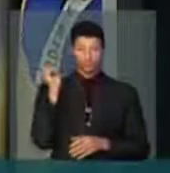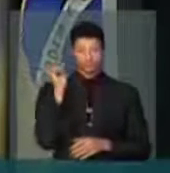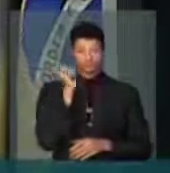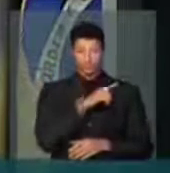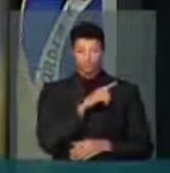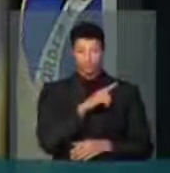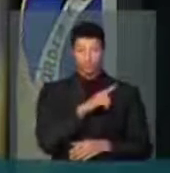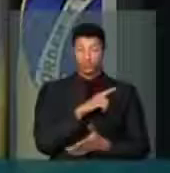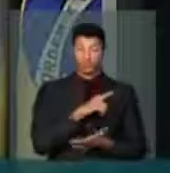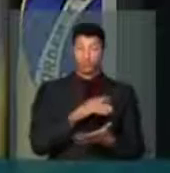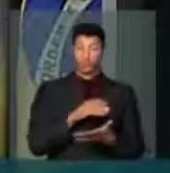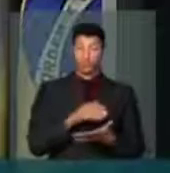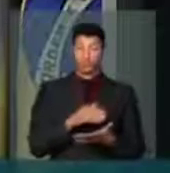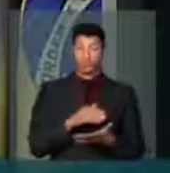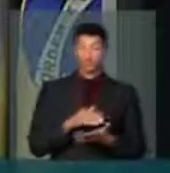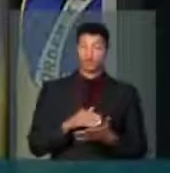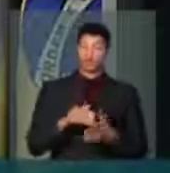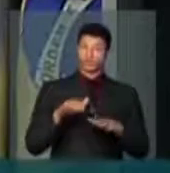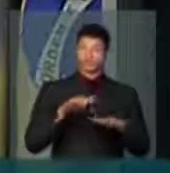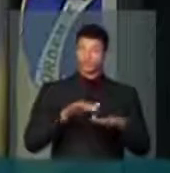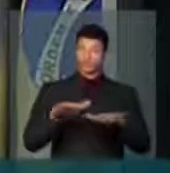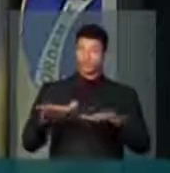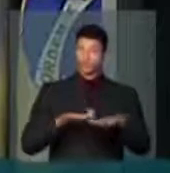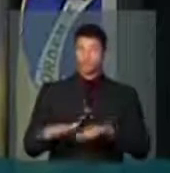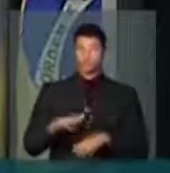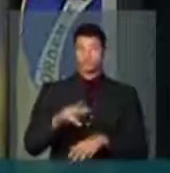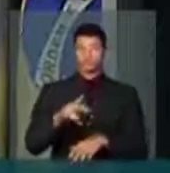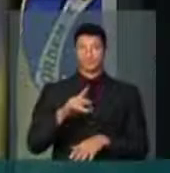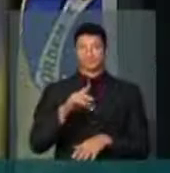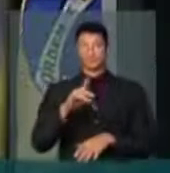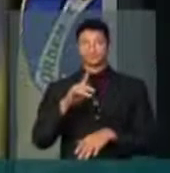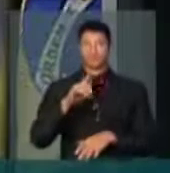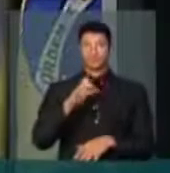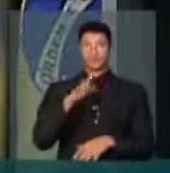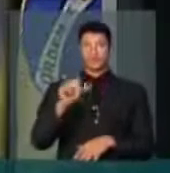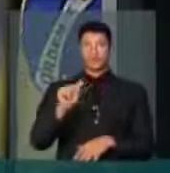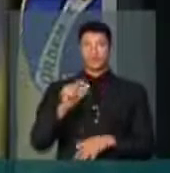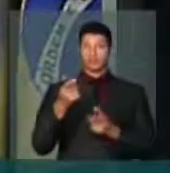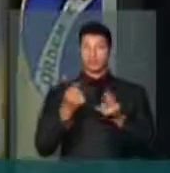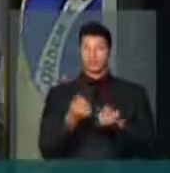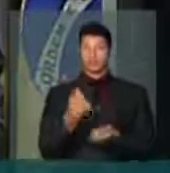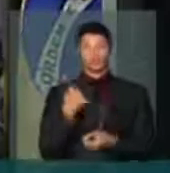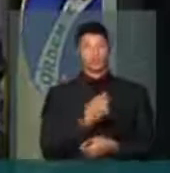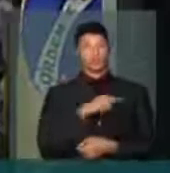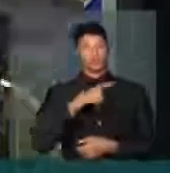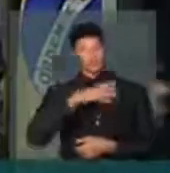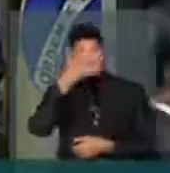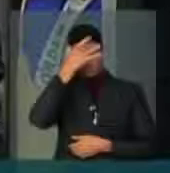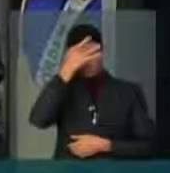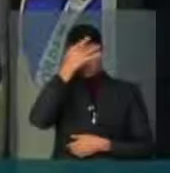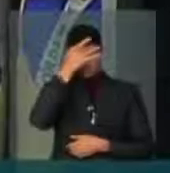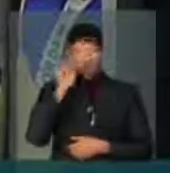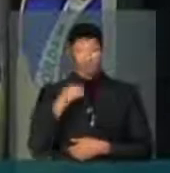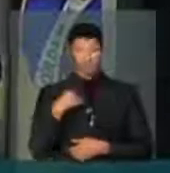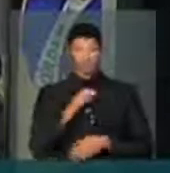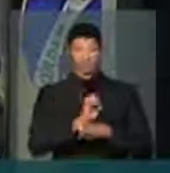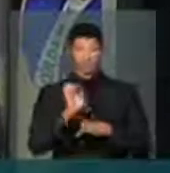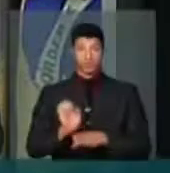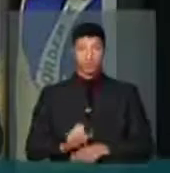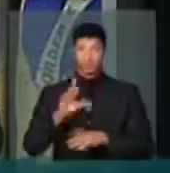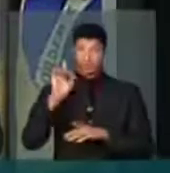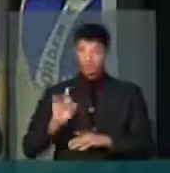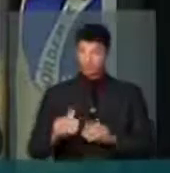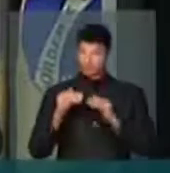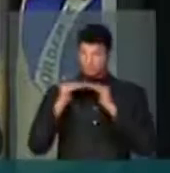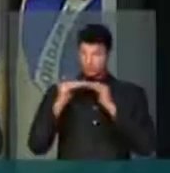dificultou o trâmite da peça orçamentária. Nós temos consciência que no Estado